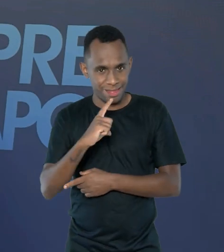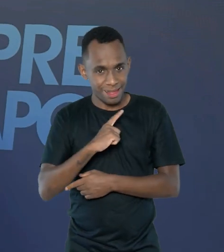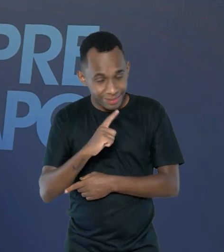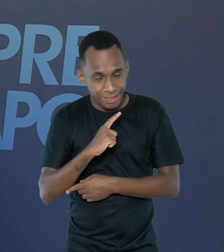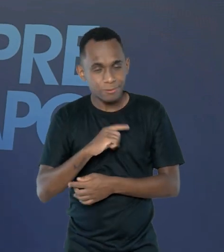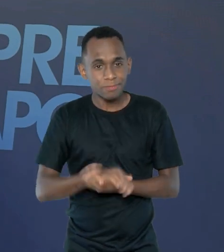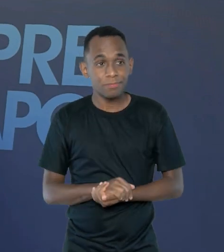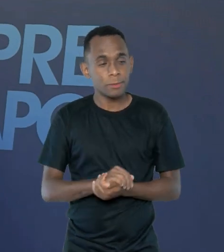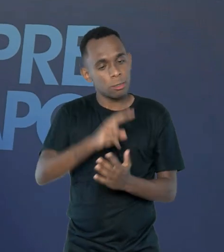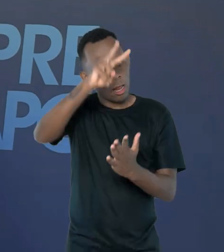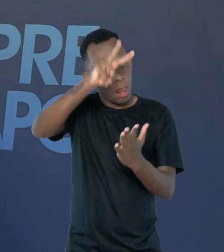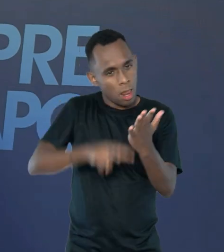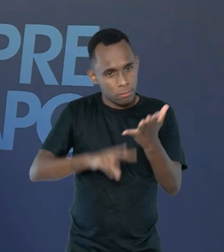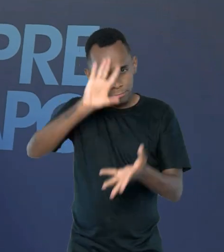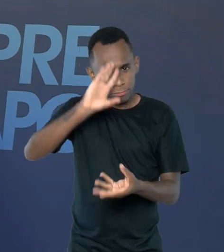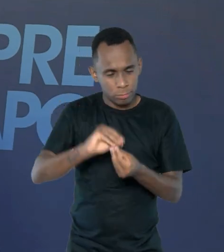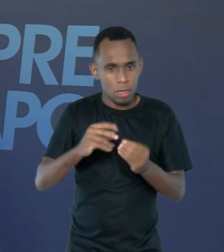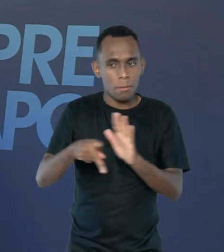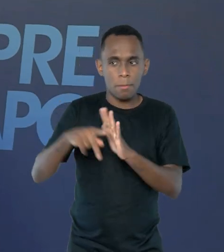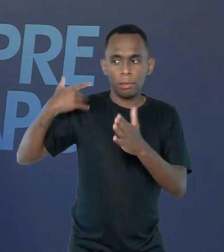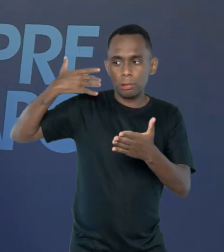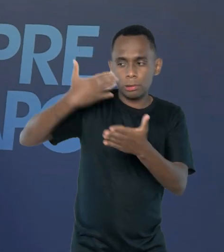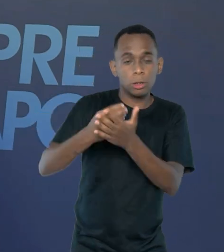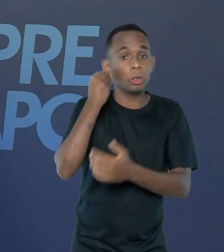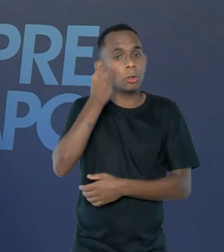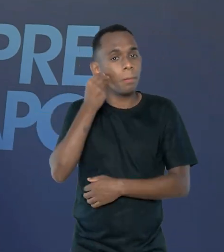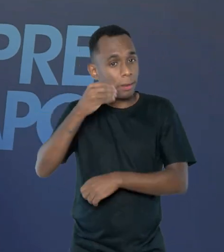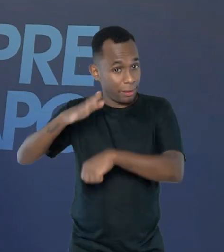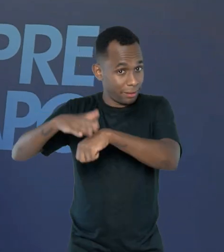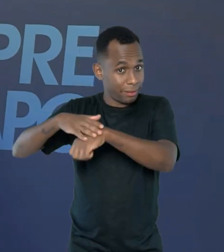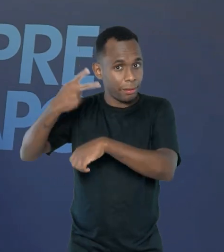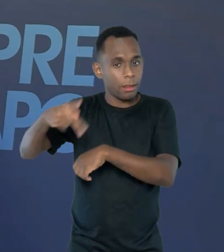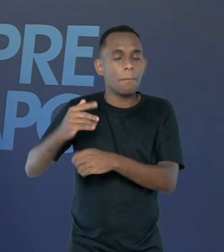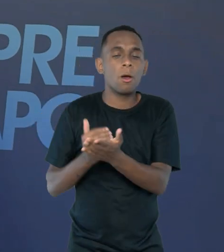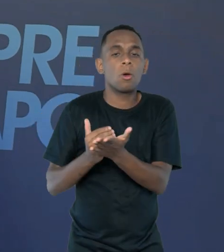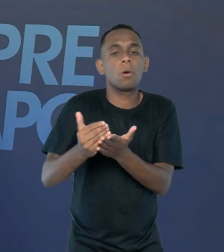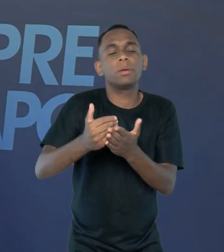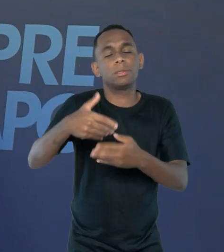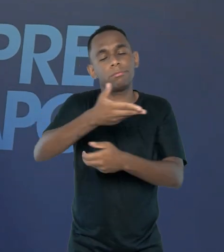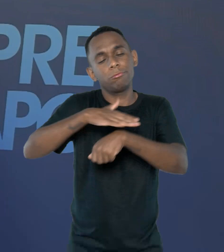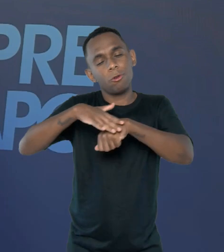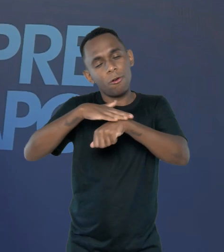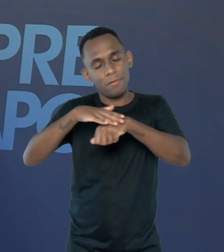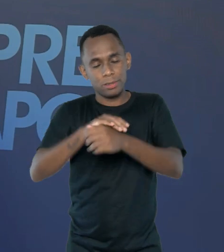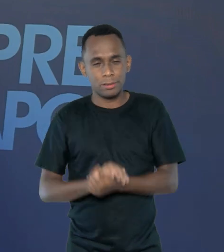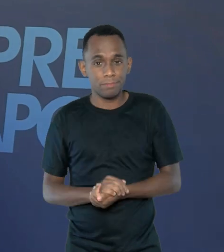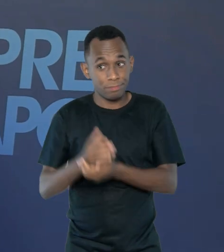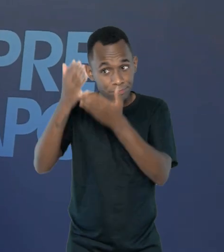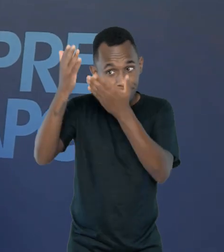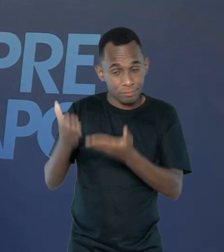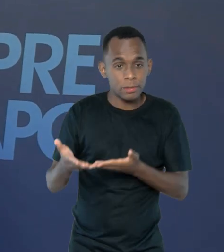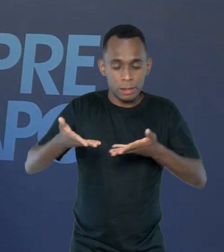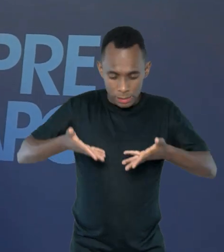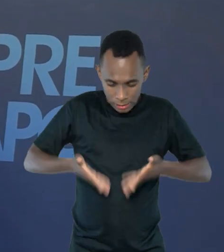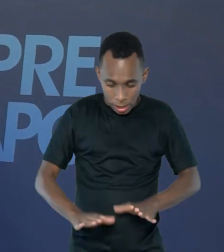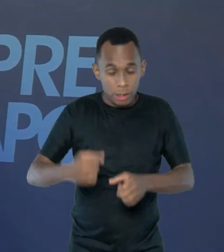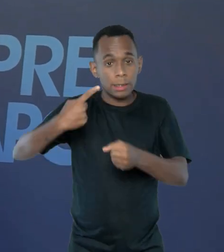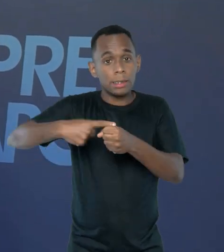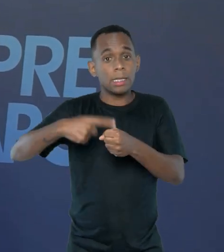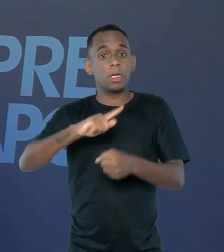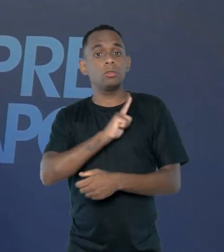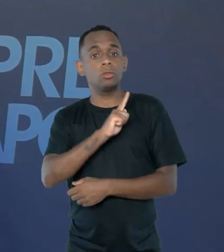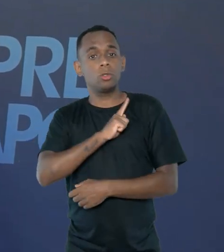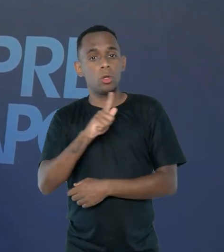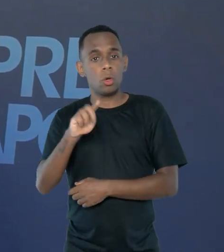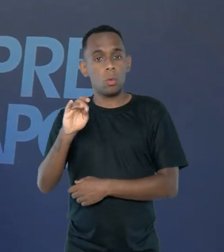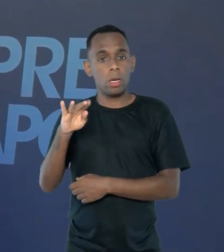experiência. Eu vou ler aqui um pouquinho da biografia da Graça para a gente iniciar o nosso papo com ela. A Graça Sete nasceu em Guanhães,